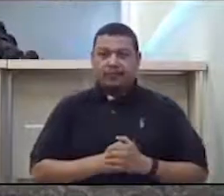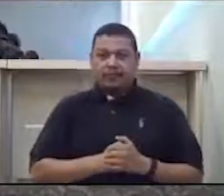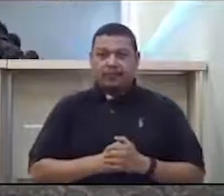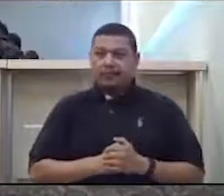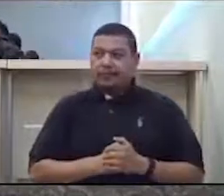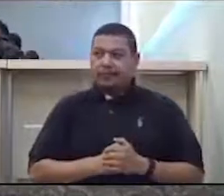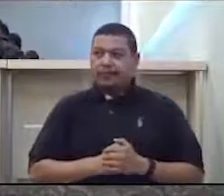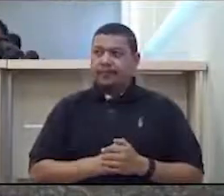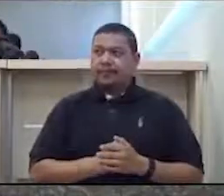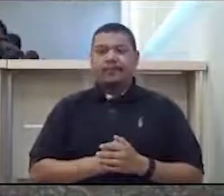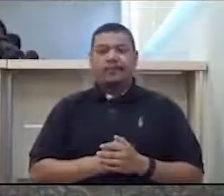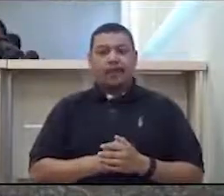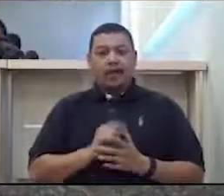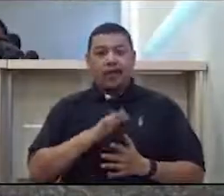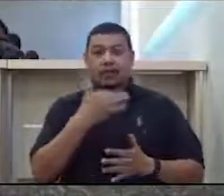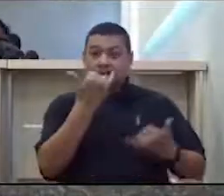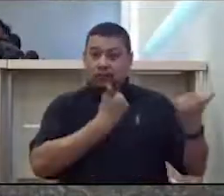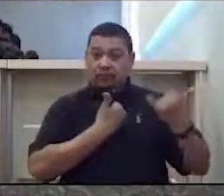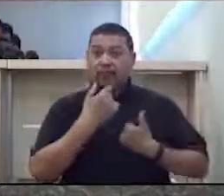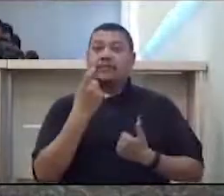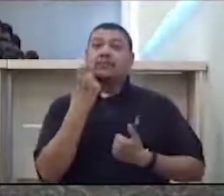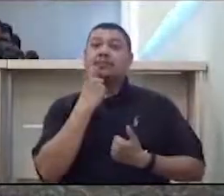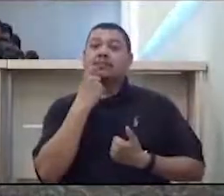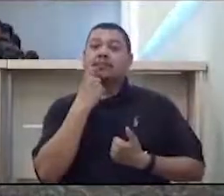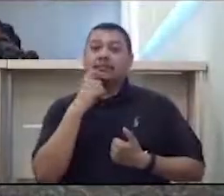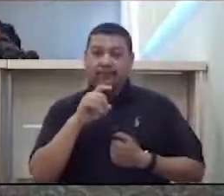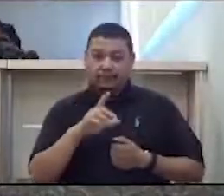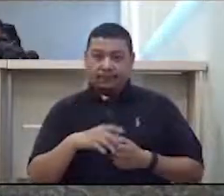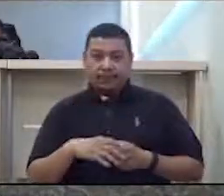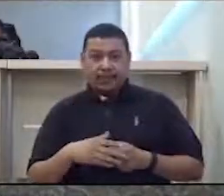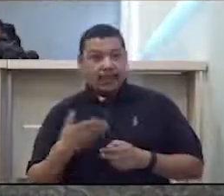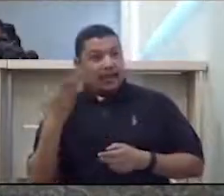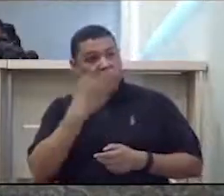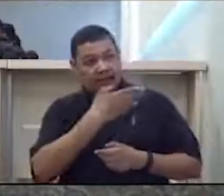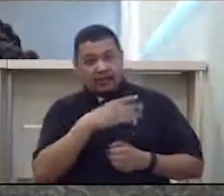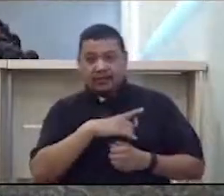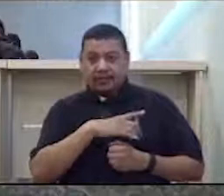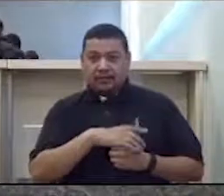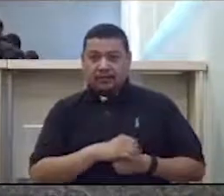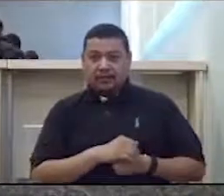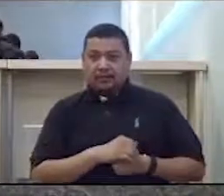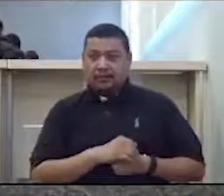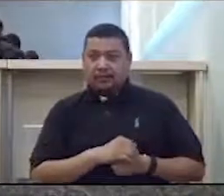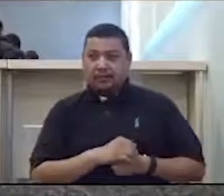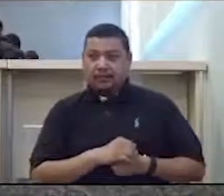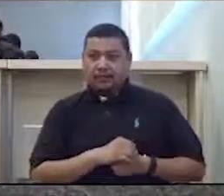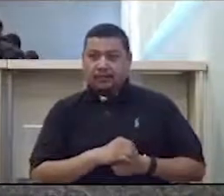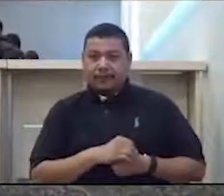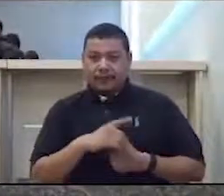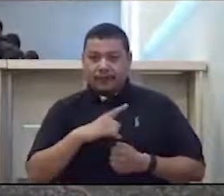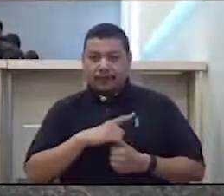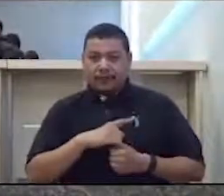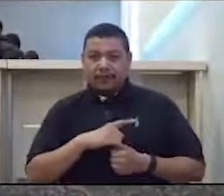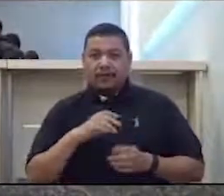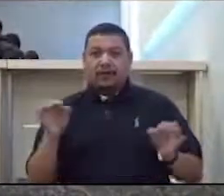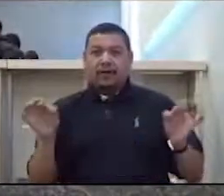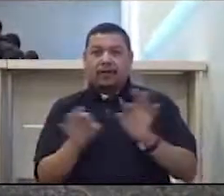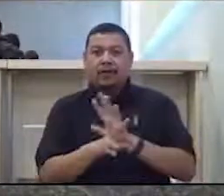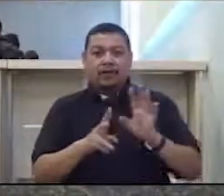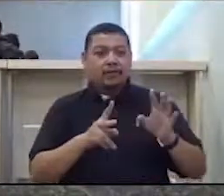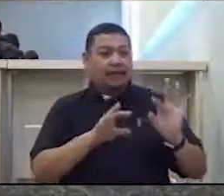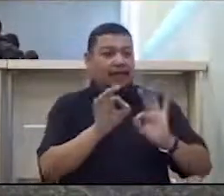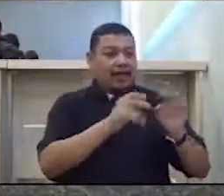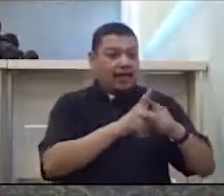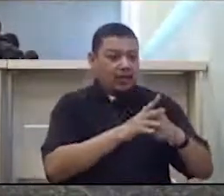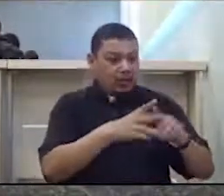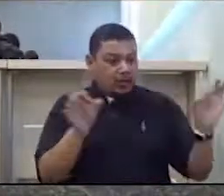gente foi comunicado, né, Paulinho, na sexta-feira, no momento que nós estávamos lá, a gente recebeu, tinha acabado de dar manutenção e tal, a empresa,